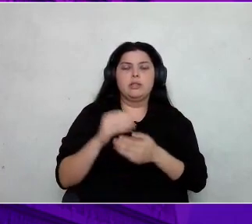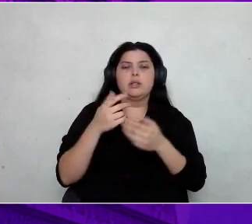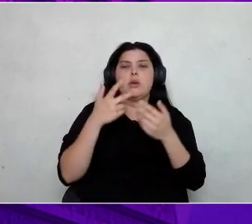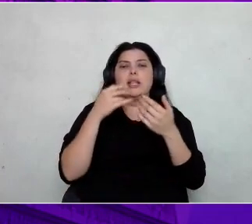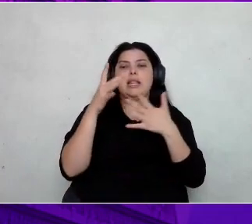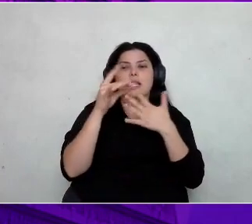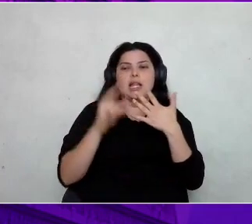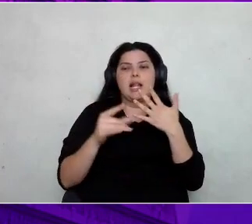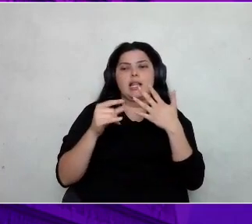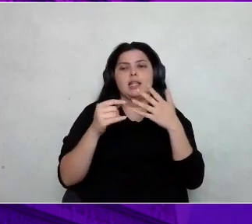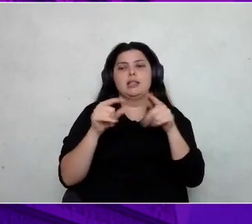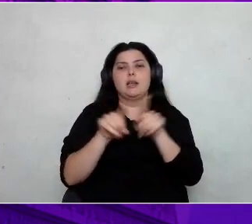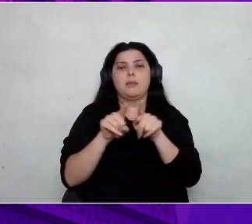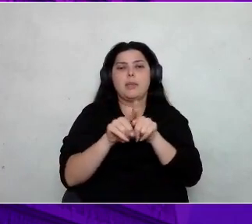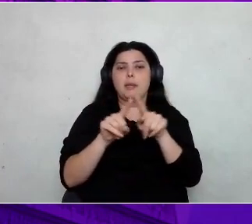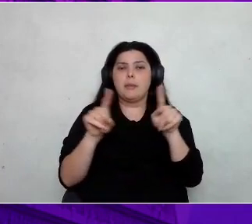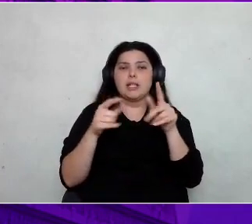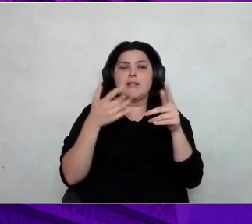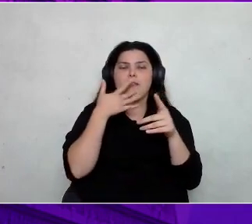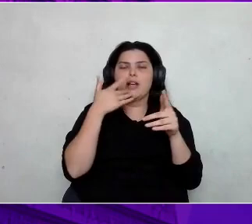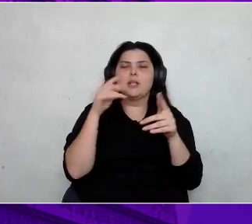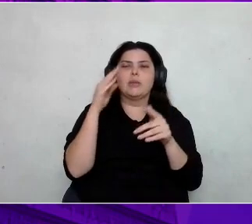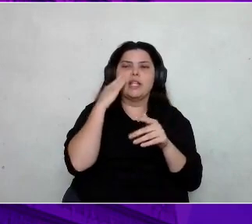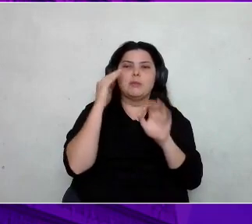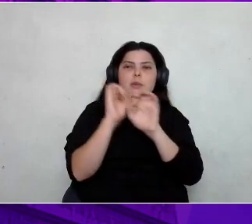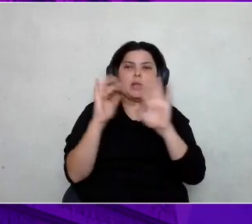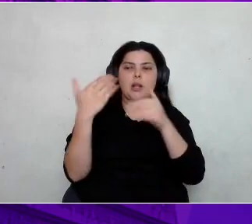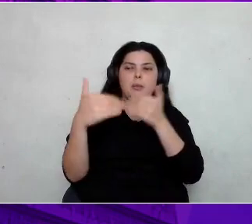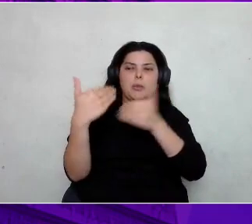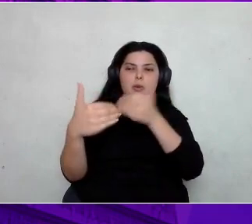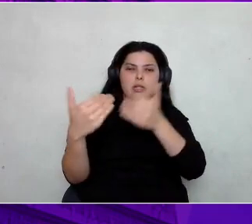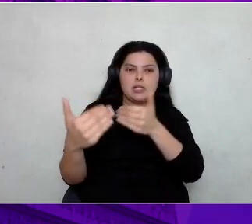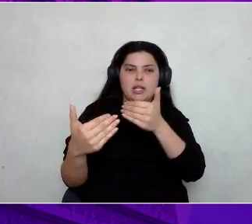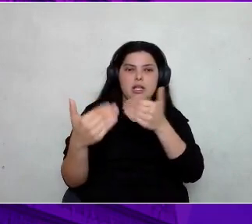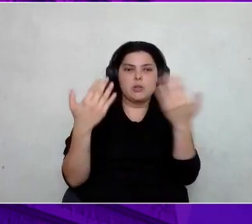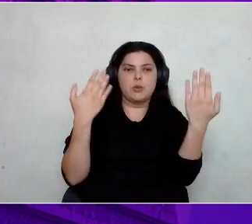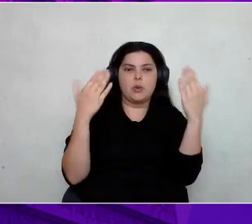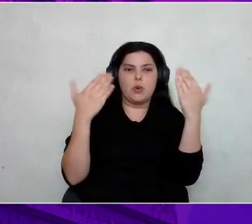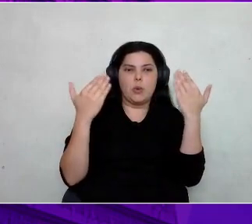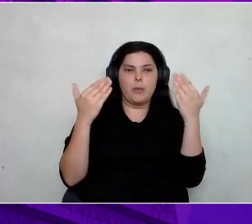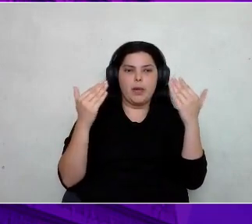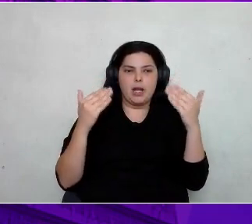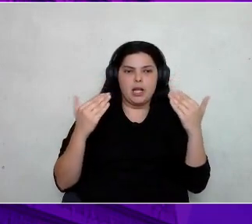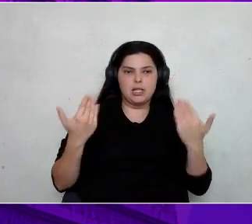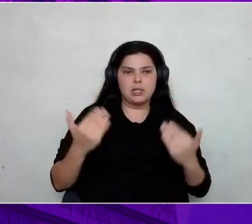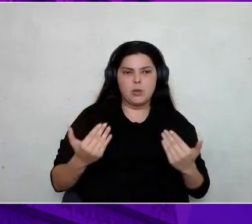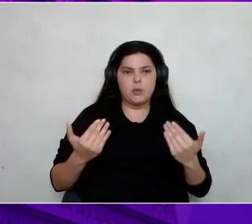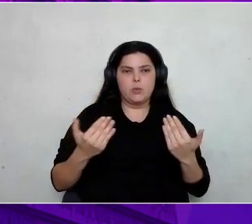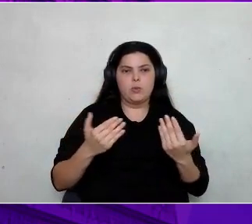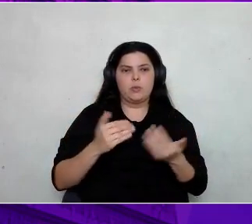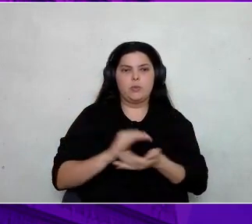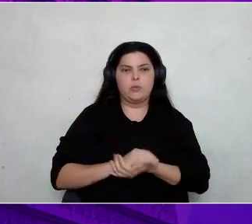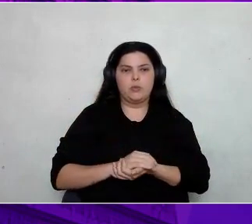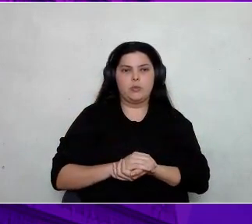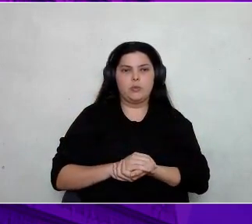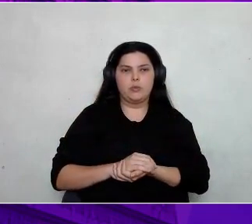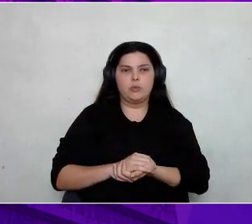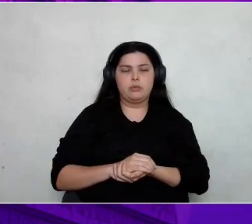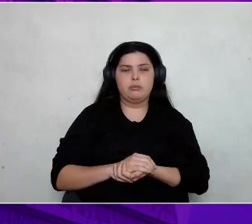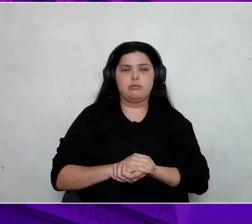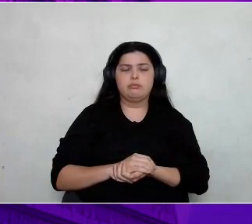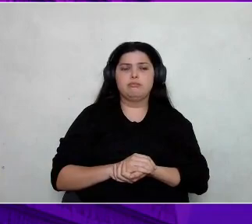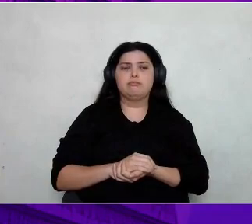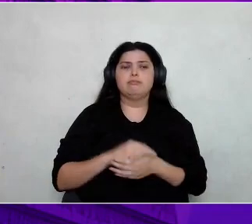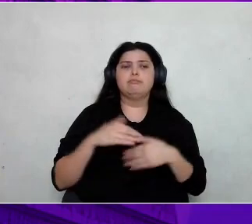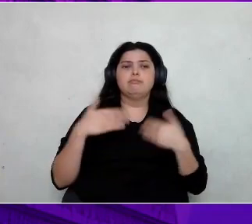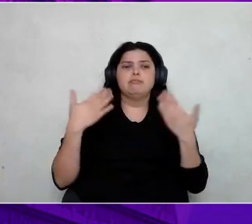subdetalhe, mas eu estou facilitando o processo de comparação, do olho fazer a comparação, tá? Agora, digamos que eu